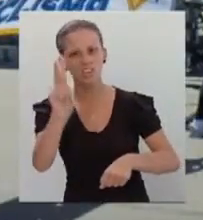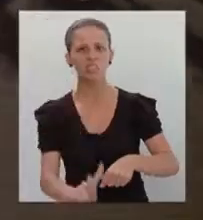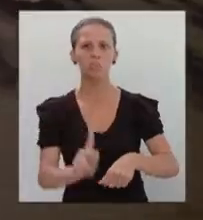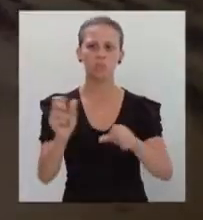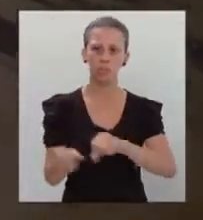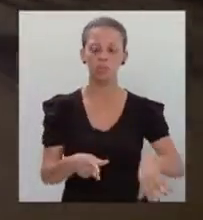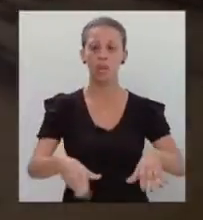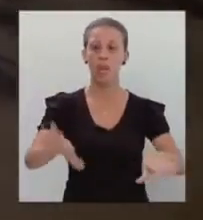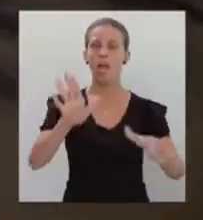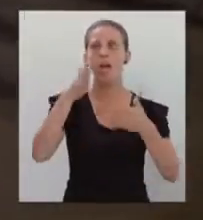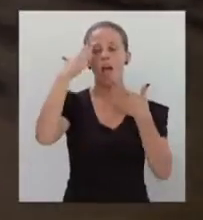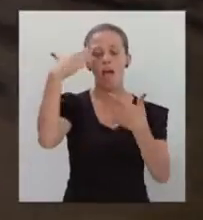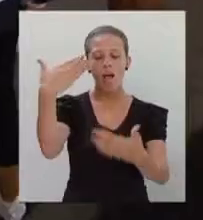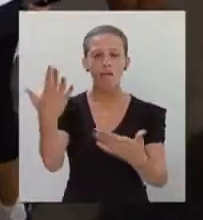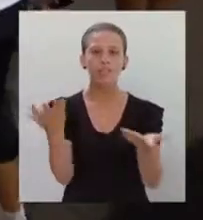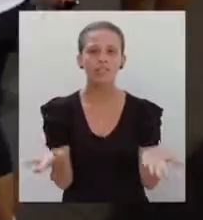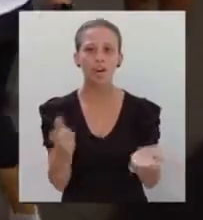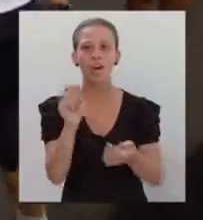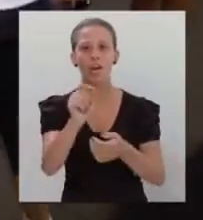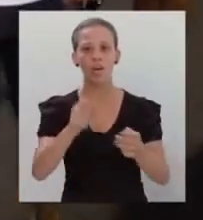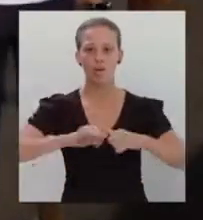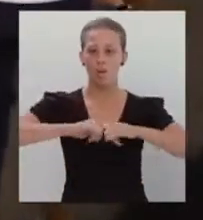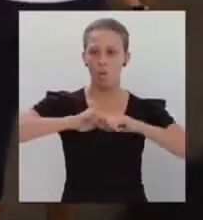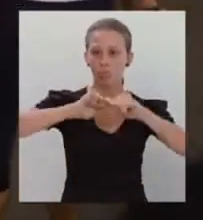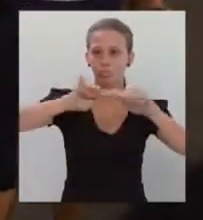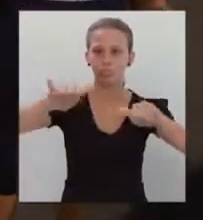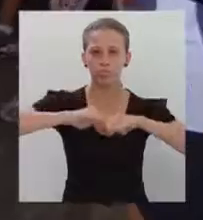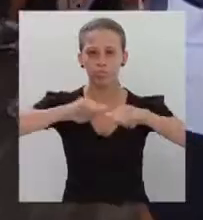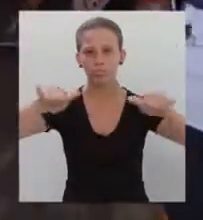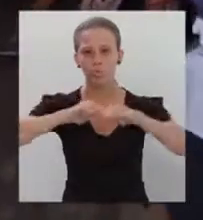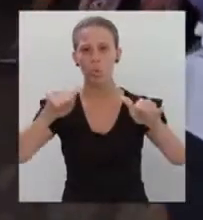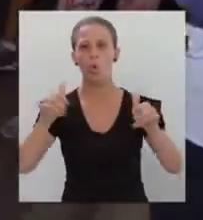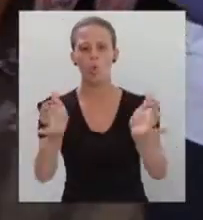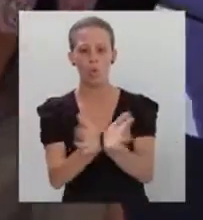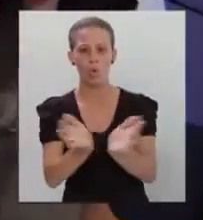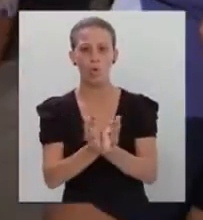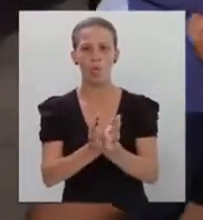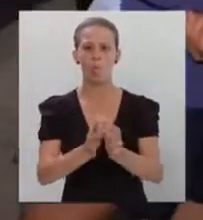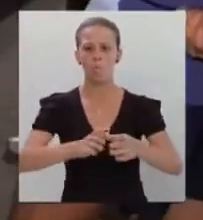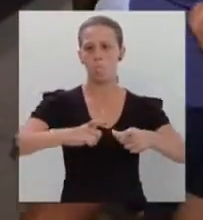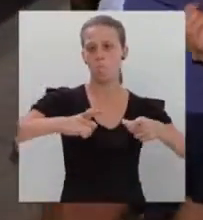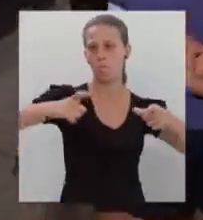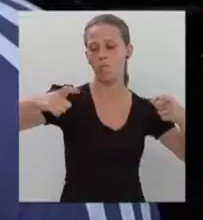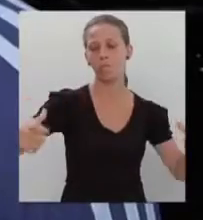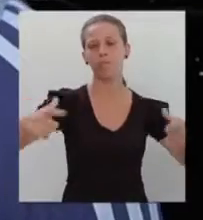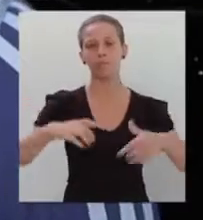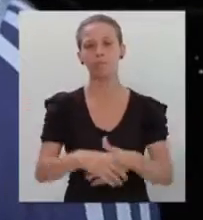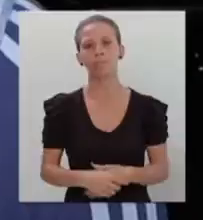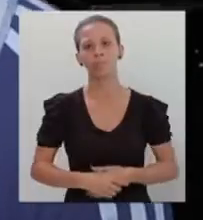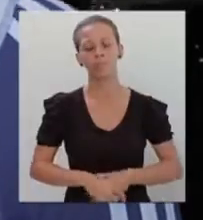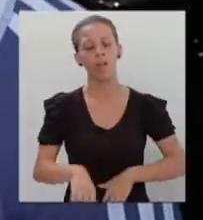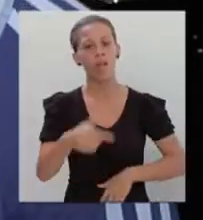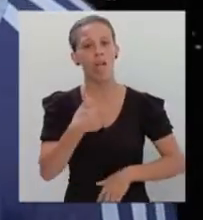Maceió. Graças à mobilização na rede e à divulgação boca a boca, o grupo vem atraindo cada vez mais participantes. Sou